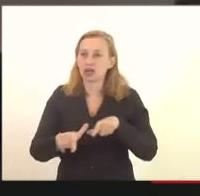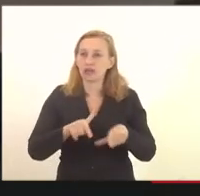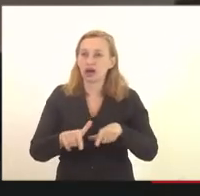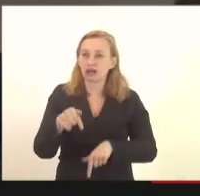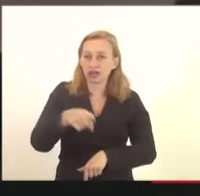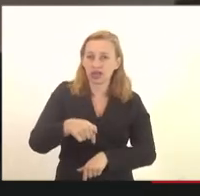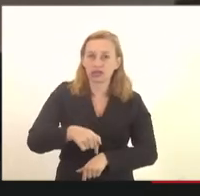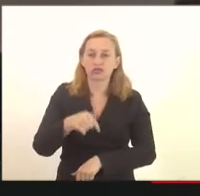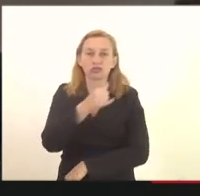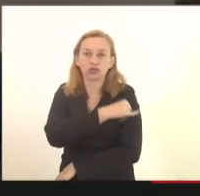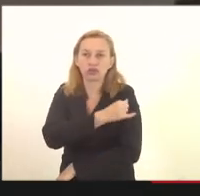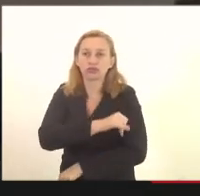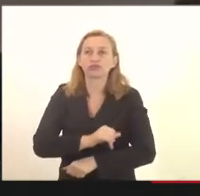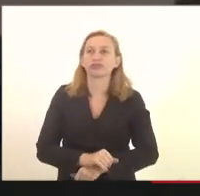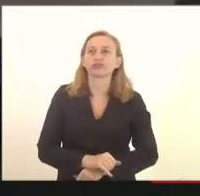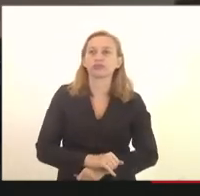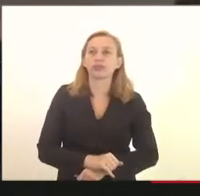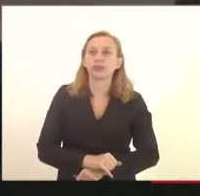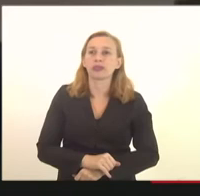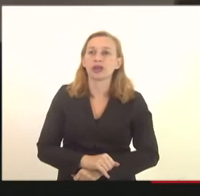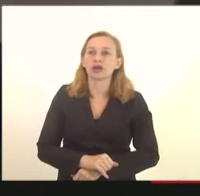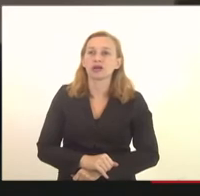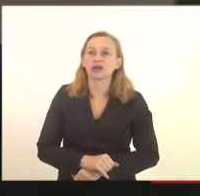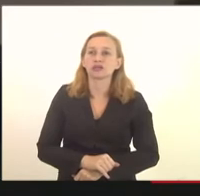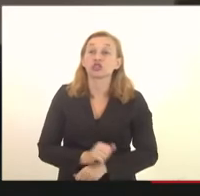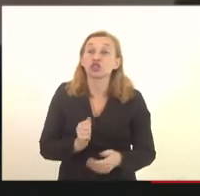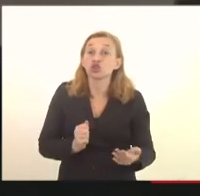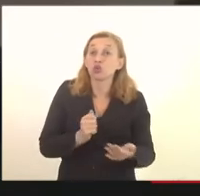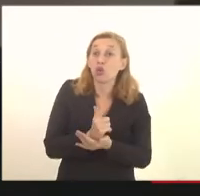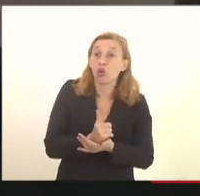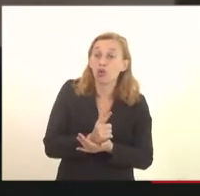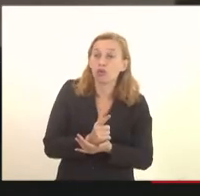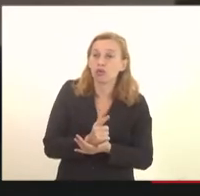aqui. Na fase de compra de equipamento